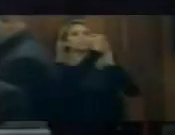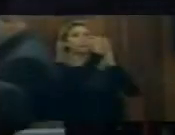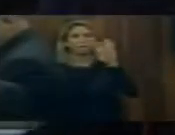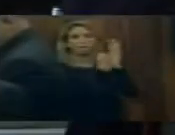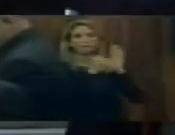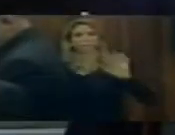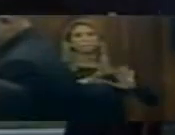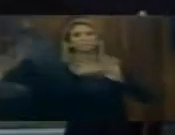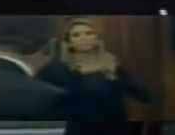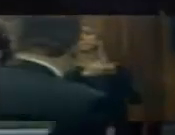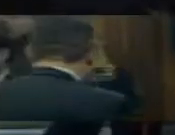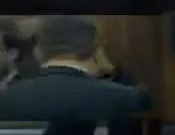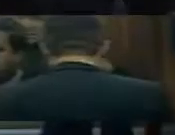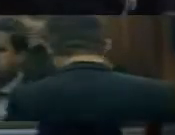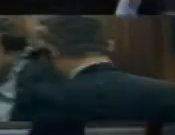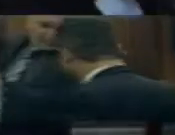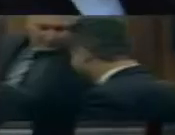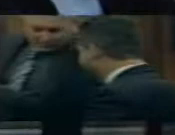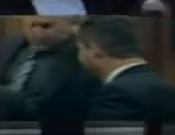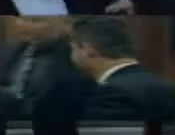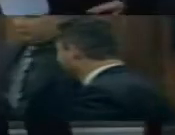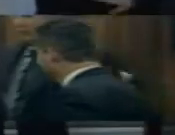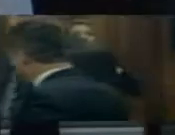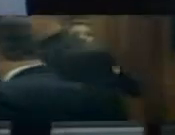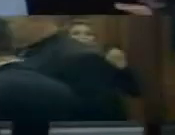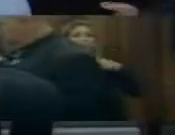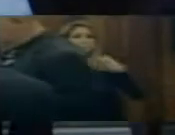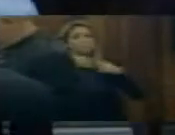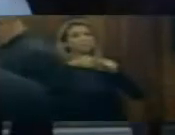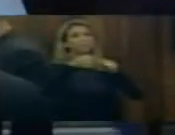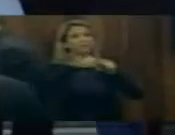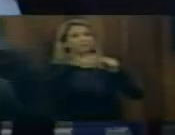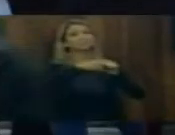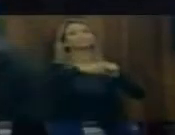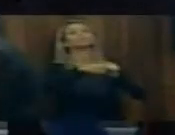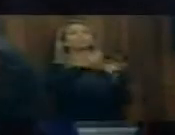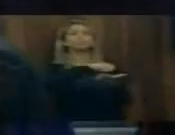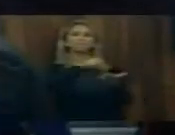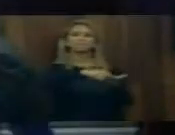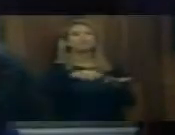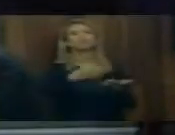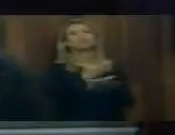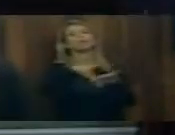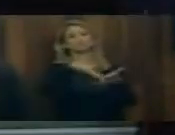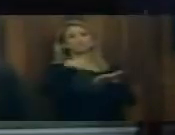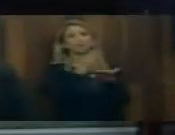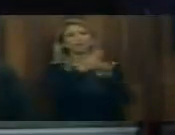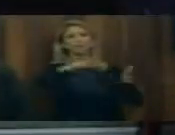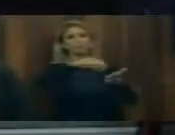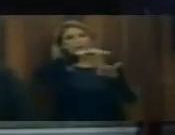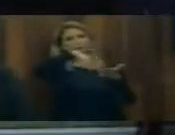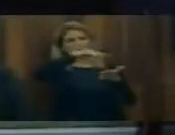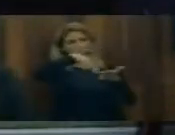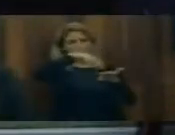os vereadores que quiserem fazer uso da tribuna que façam sua inscrição até o término da leitura da